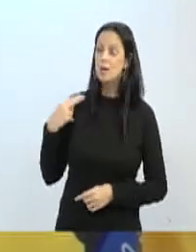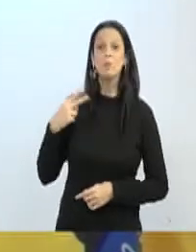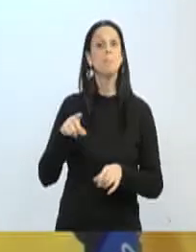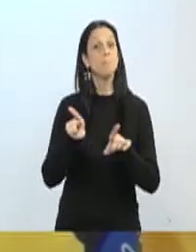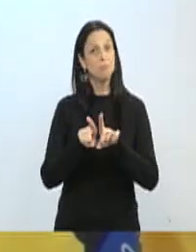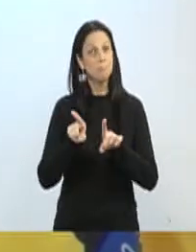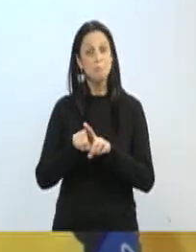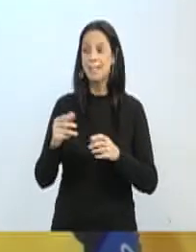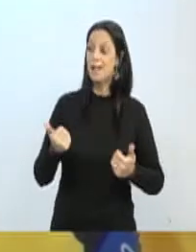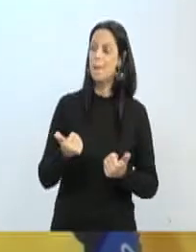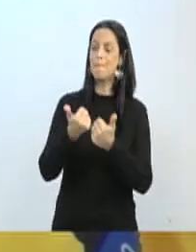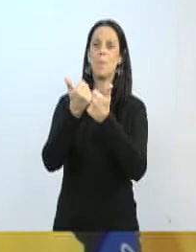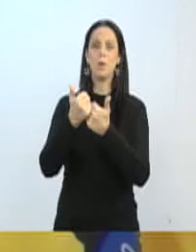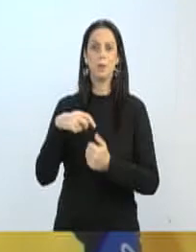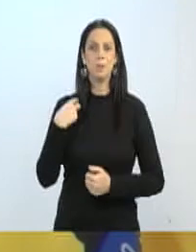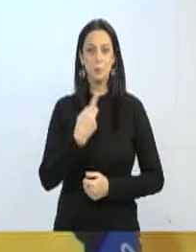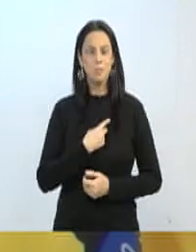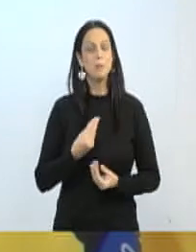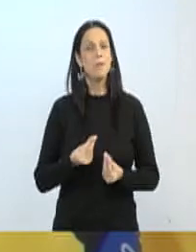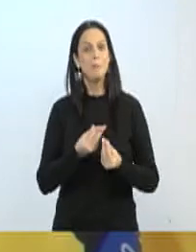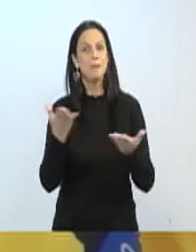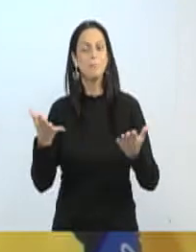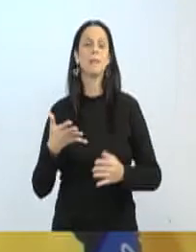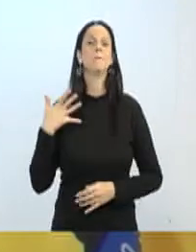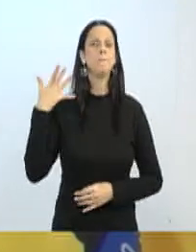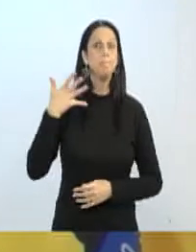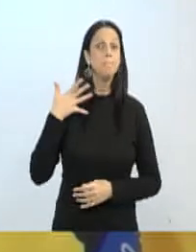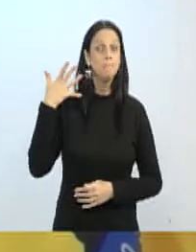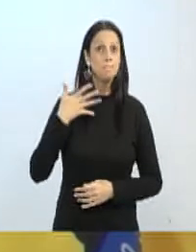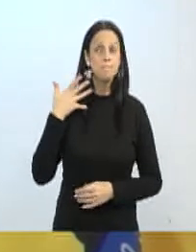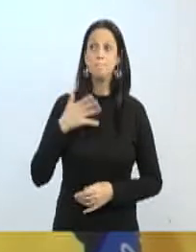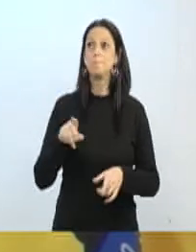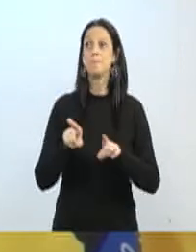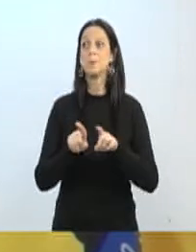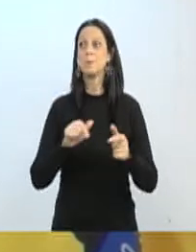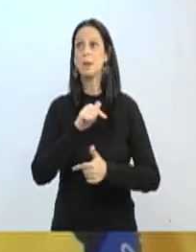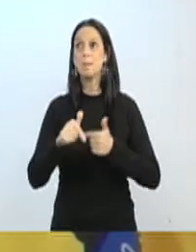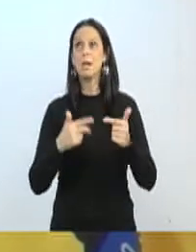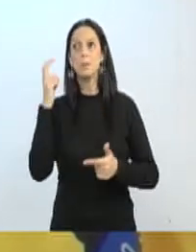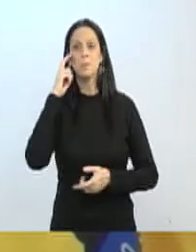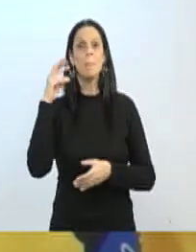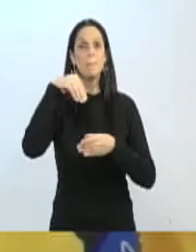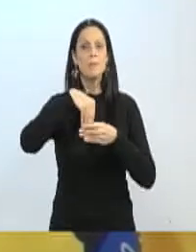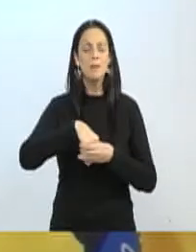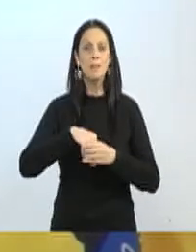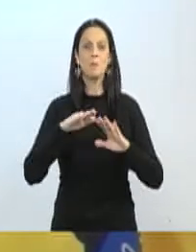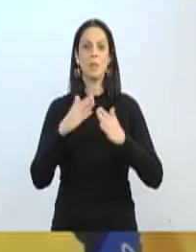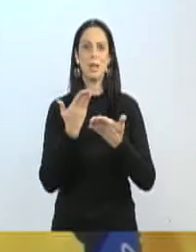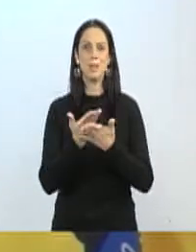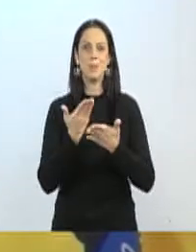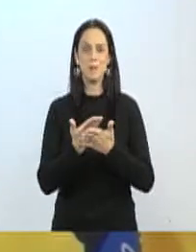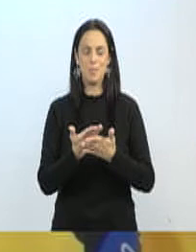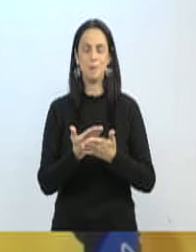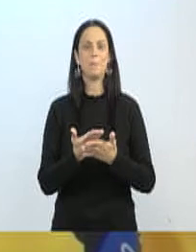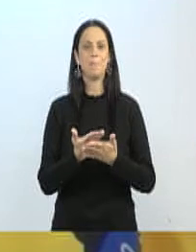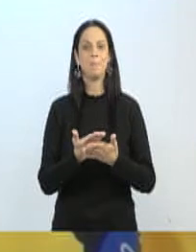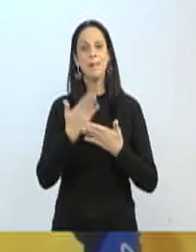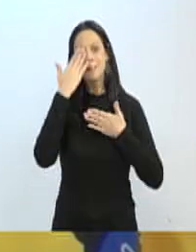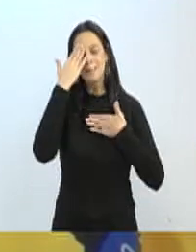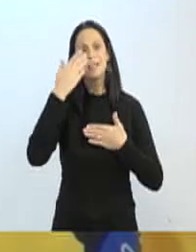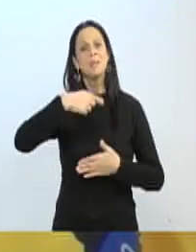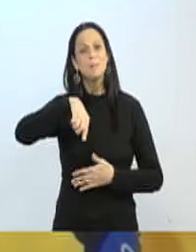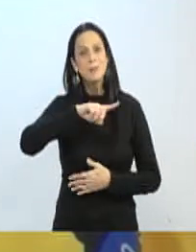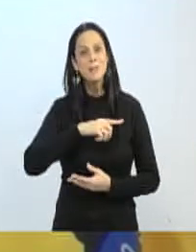oferecendo a esse trabalho de palestras de um trabalho cultural nas escolas da nossa cidade e agradeço aí toda